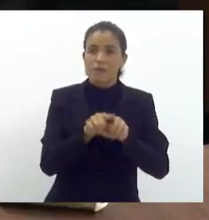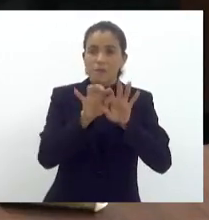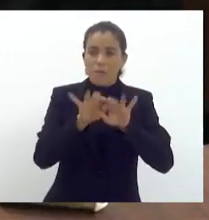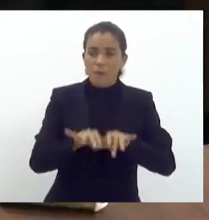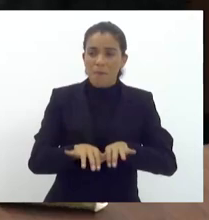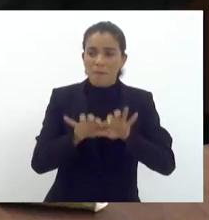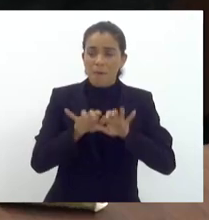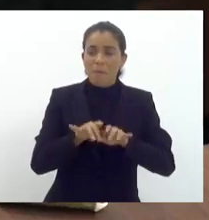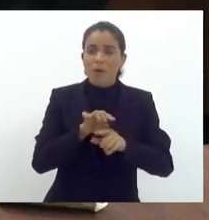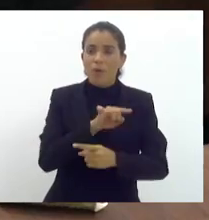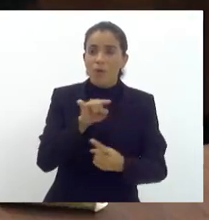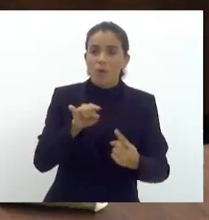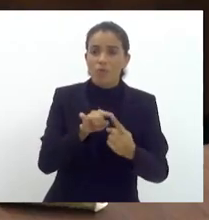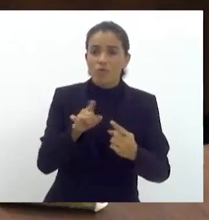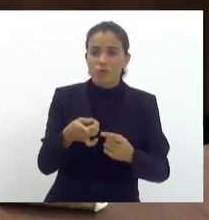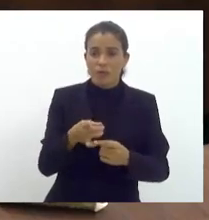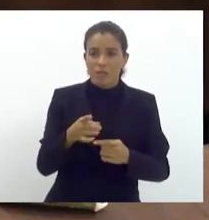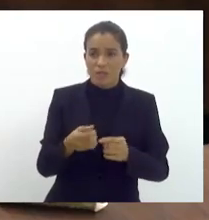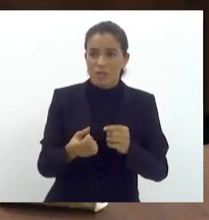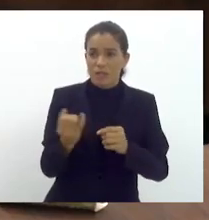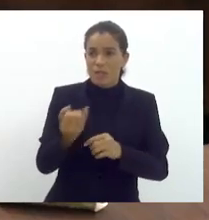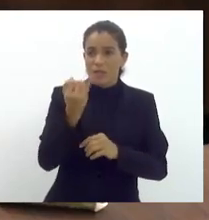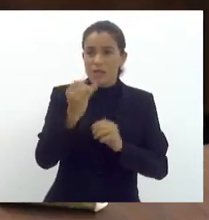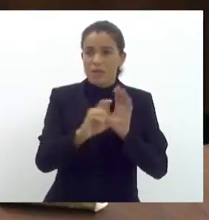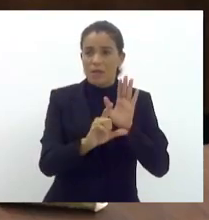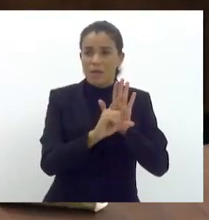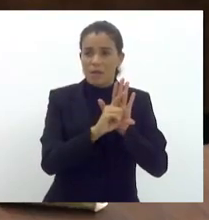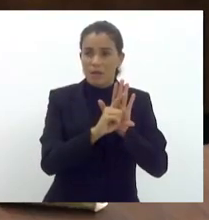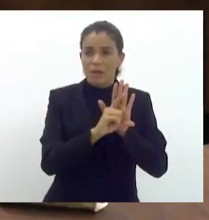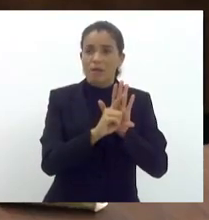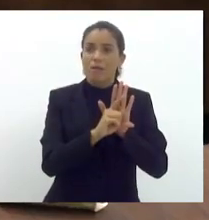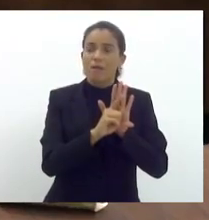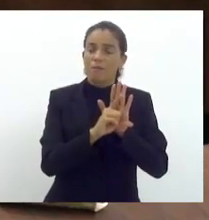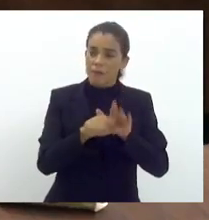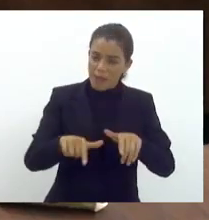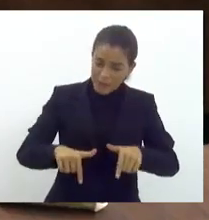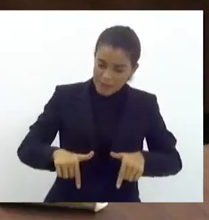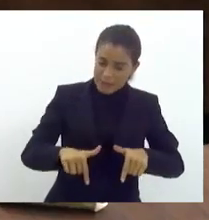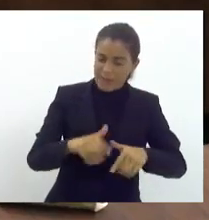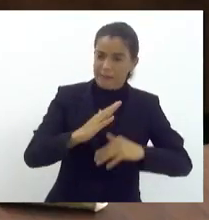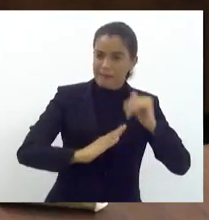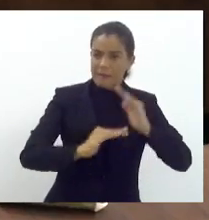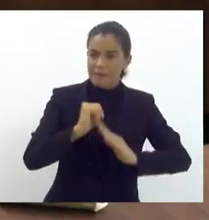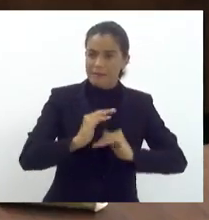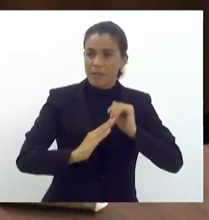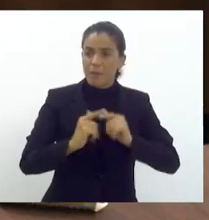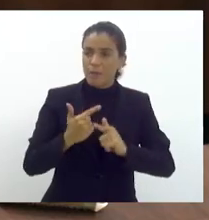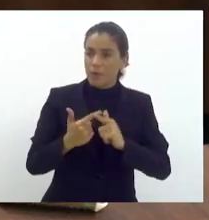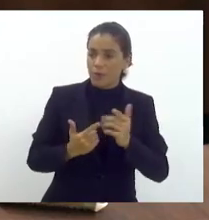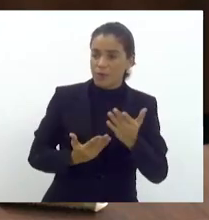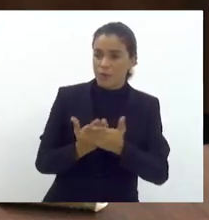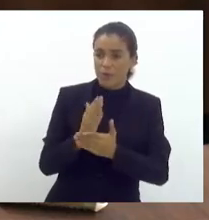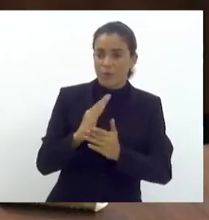para que essas importantes leis pudessem entrar em vigor porque quando foram aprovados aqui na casa de forma